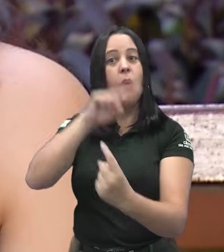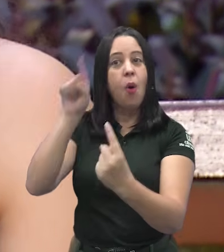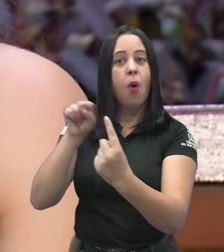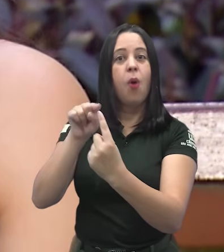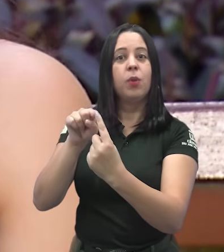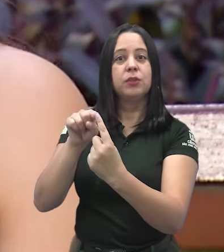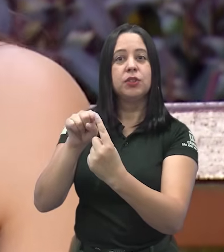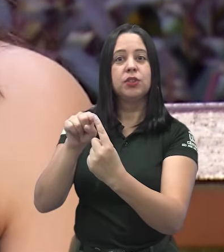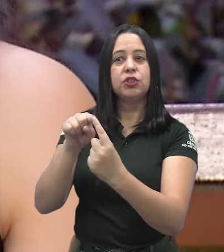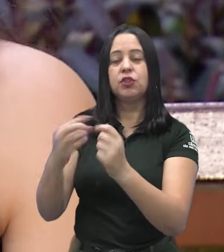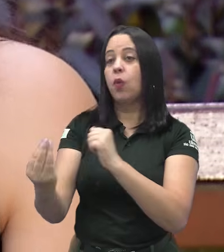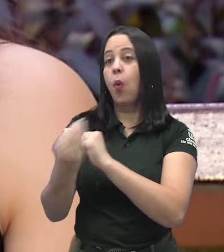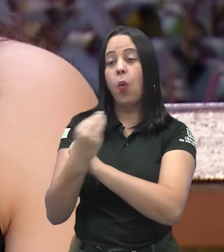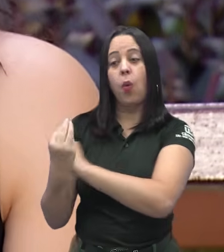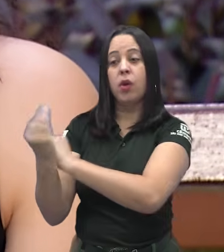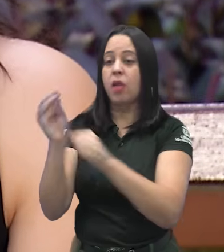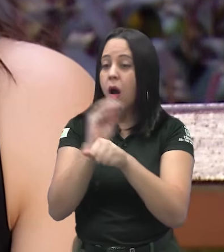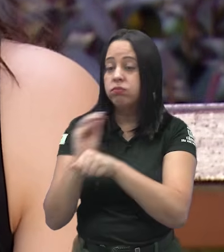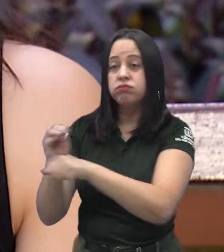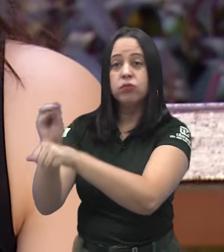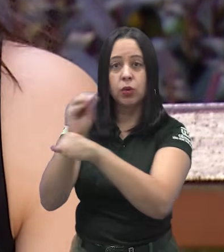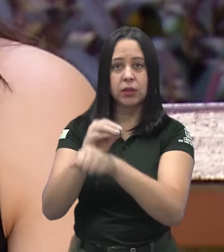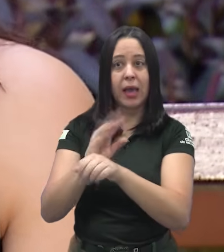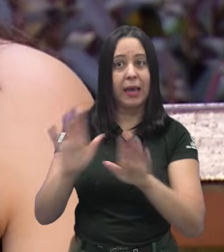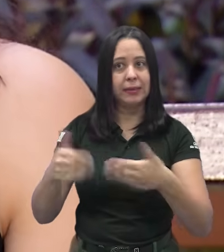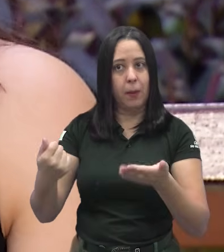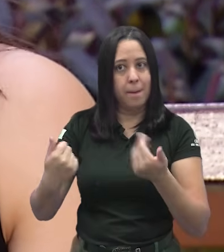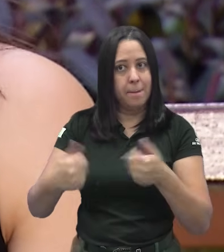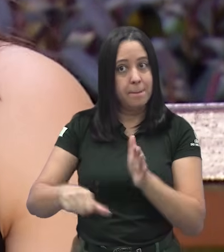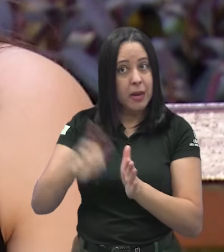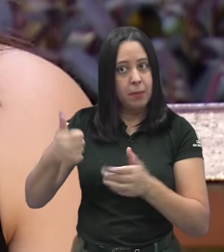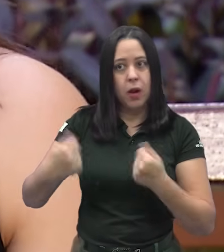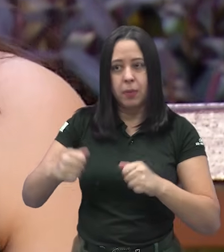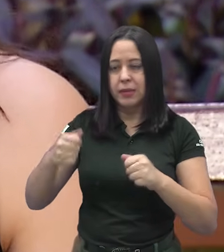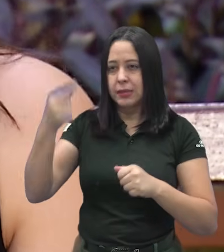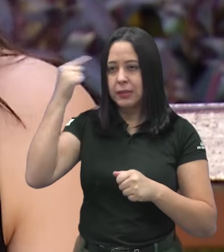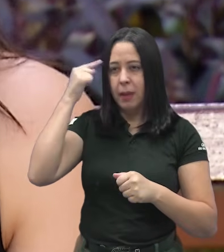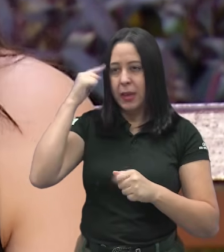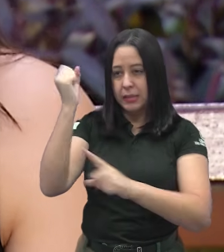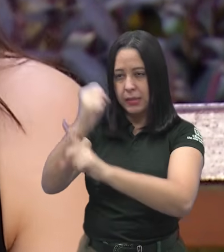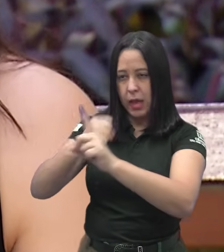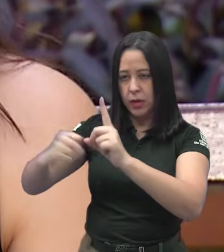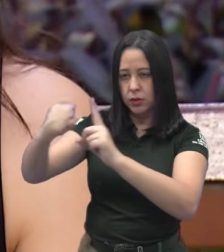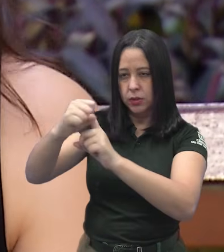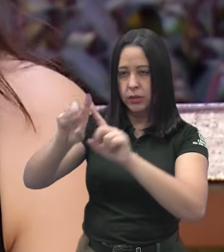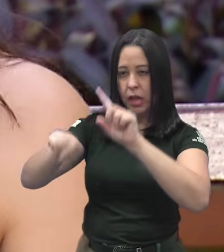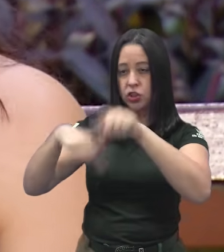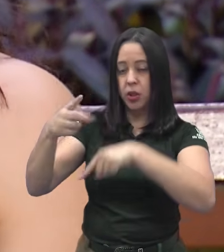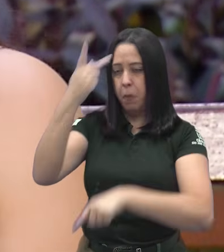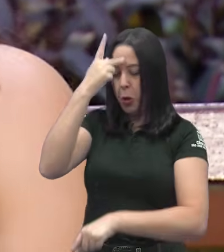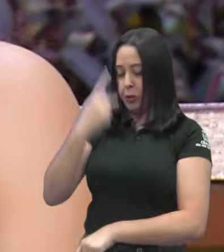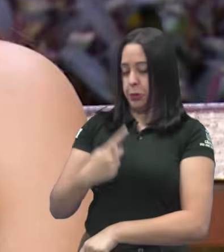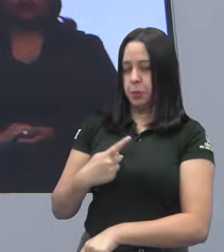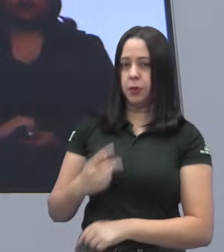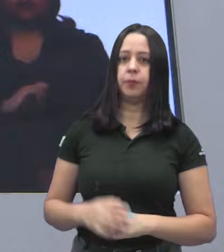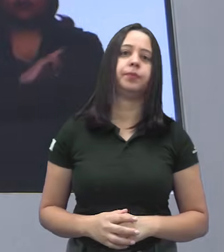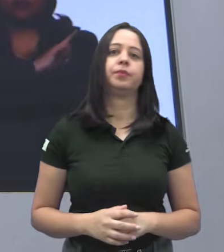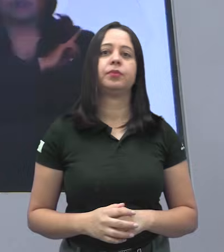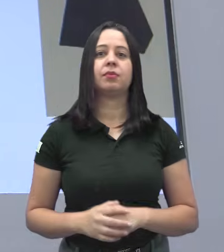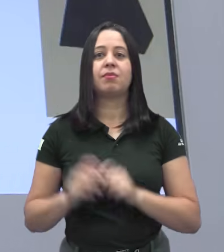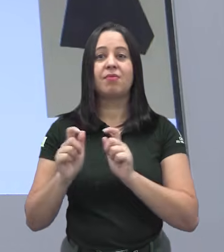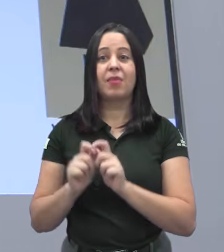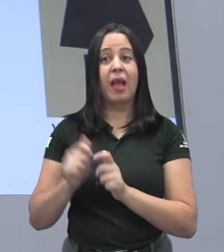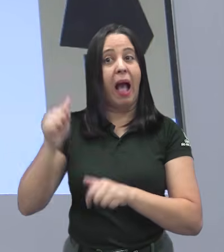maior, que é o nosso próprio bem-estar. Então, a gente primeiro precisa pensar no coletivo para depois pensar no individual.